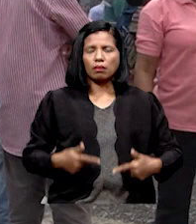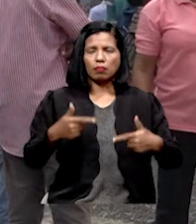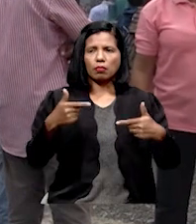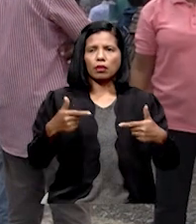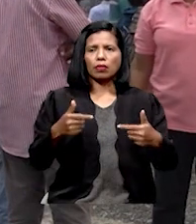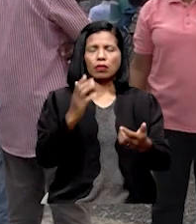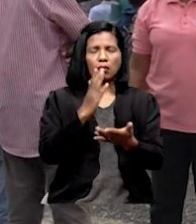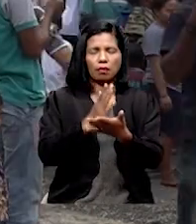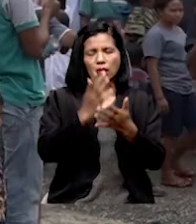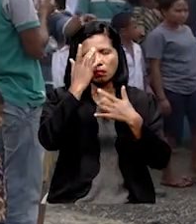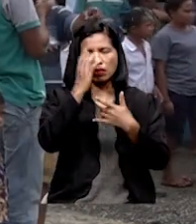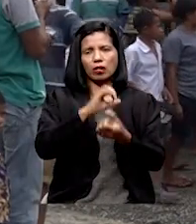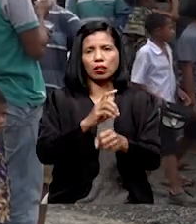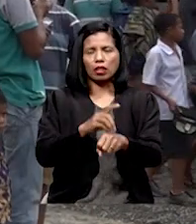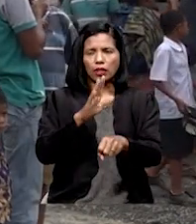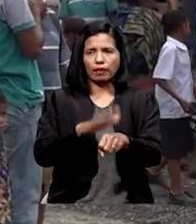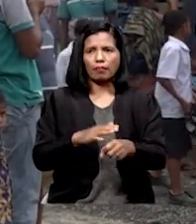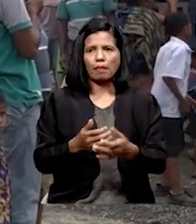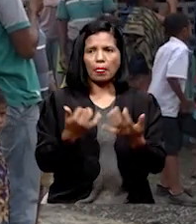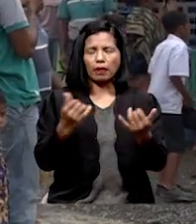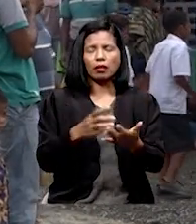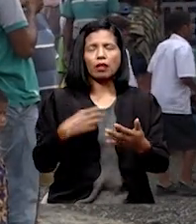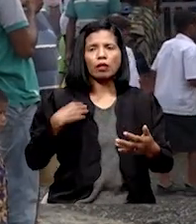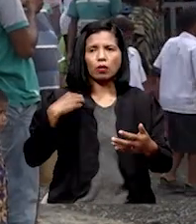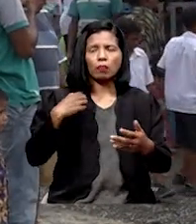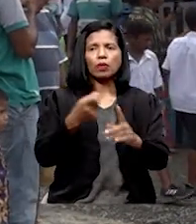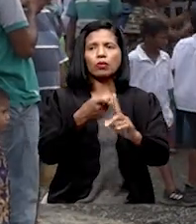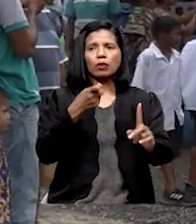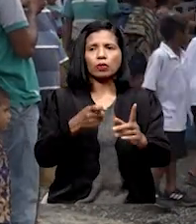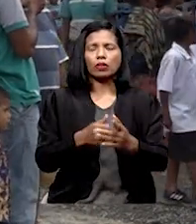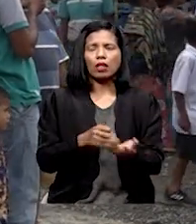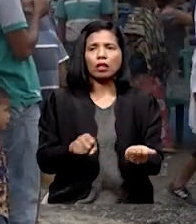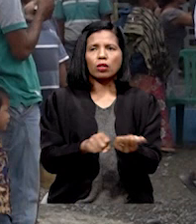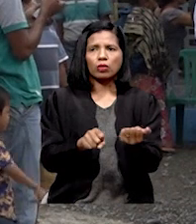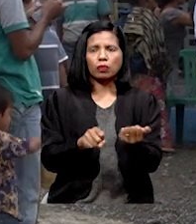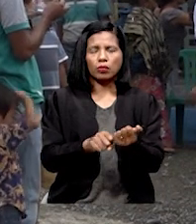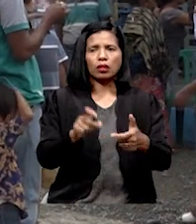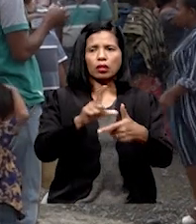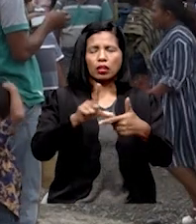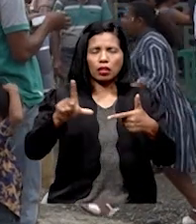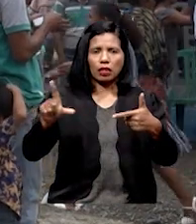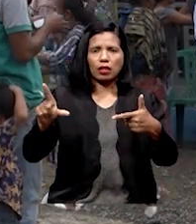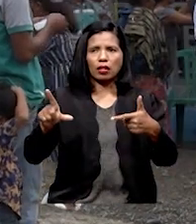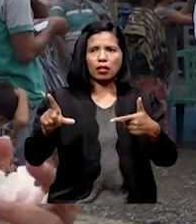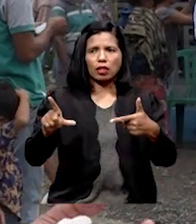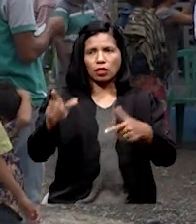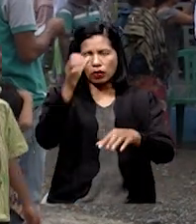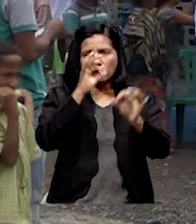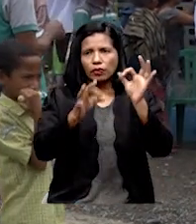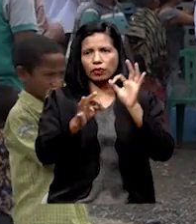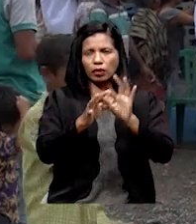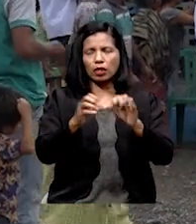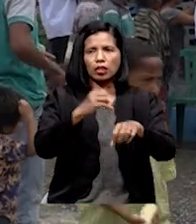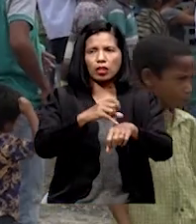halo prevenção para mos dengue. Am para rau na roupa balo, né, porque mais se apoio os linha FIAR niang ya